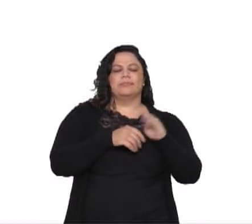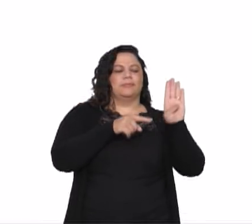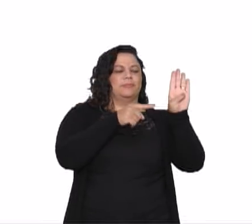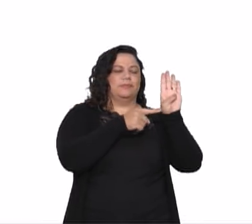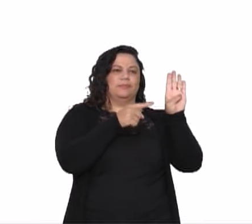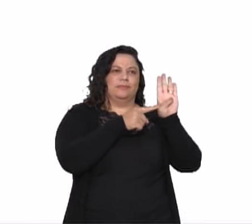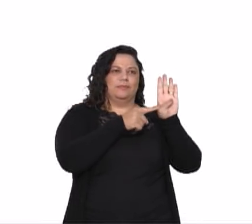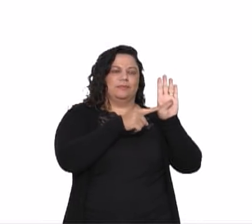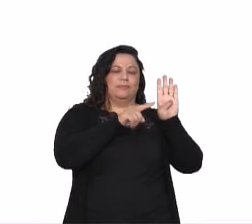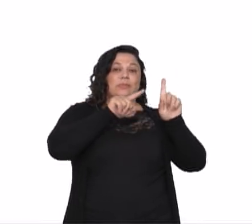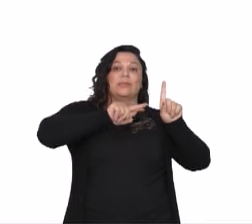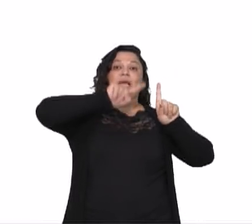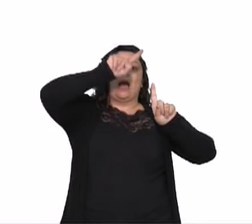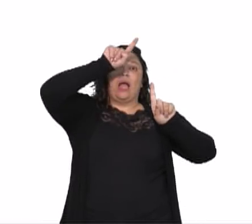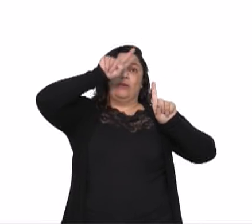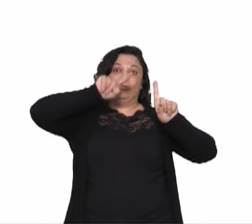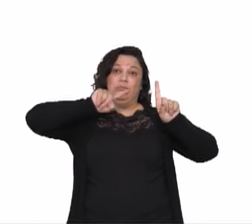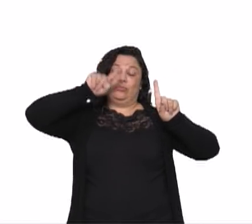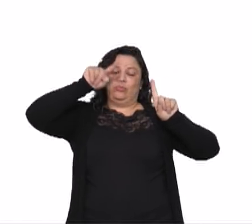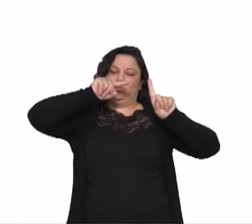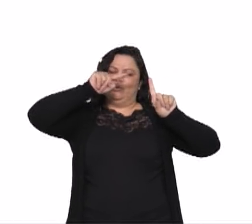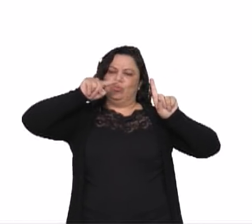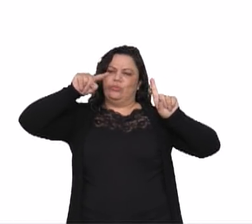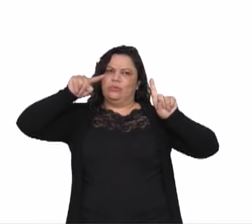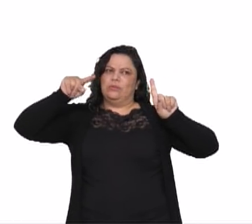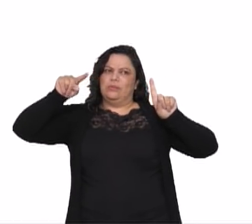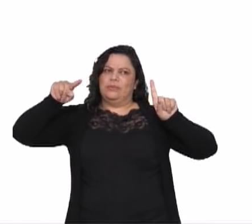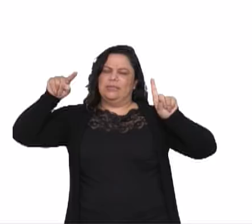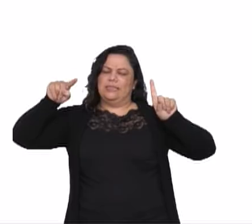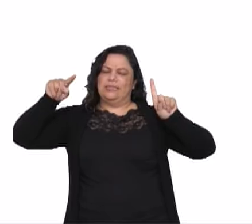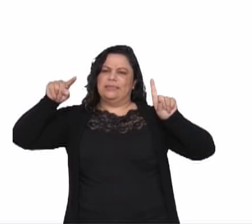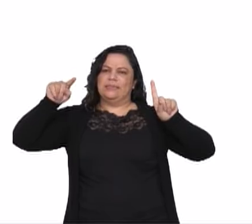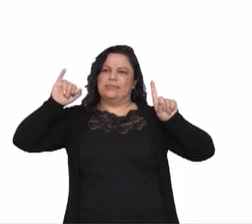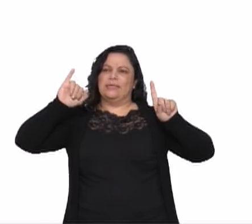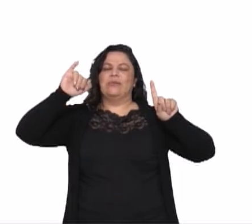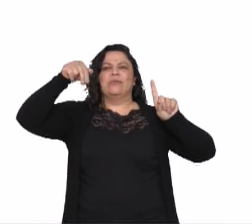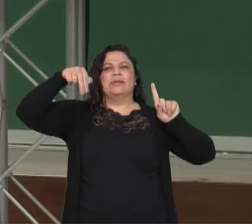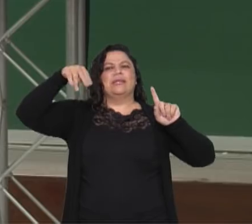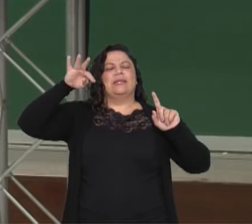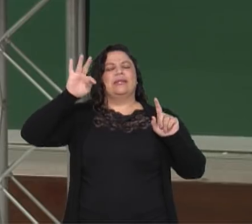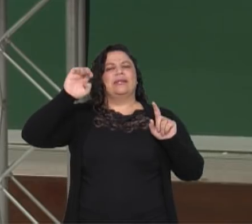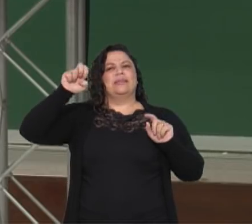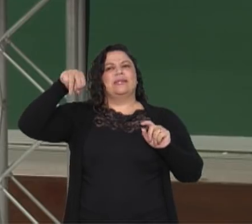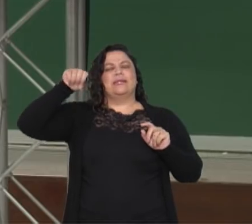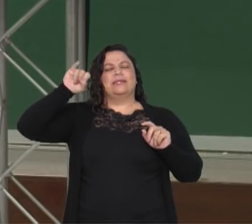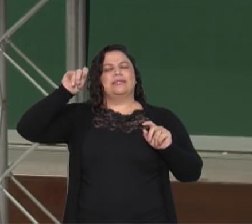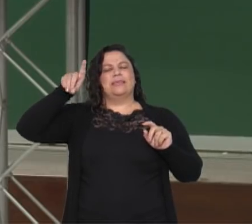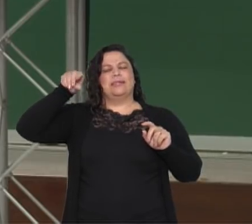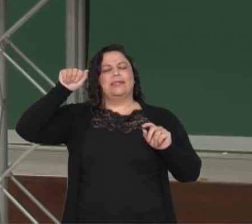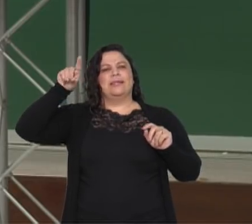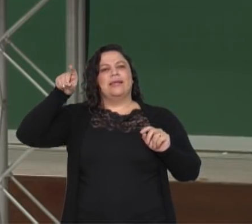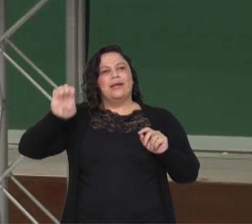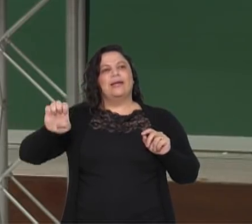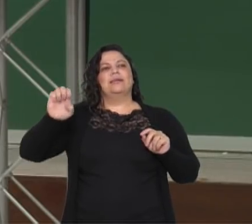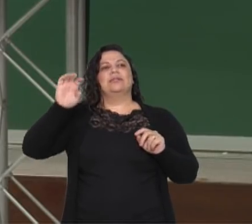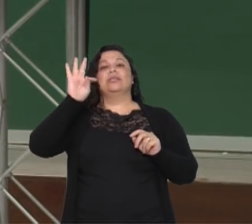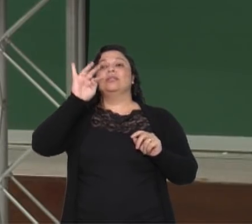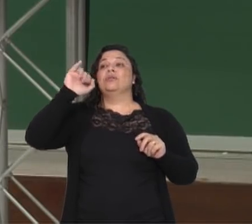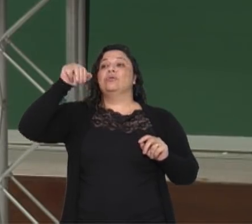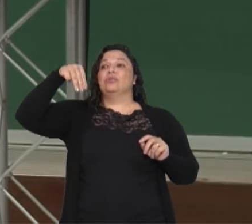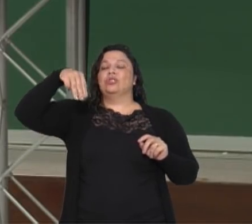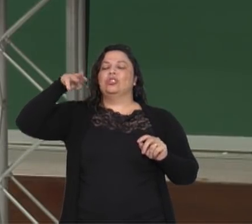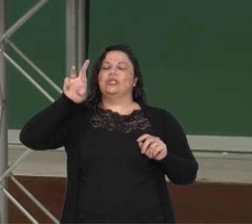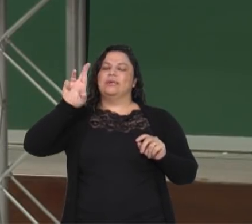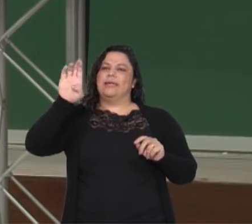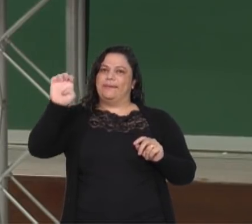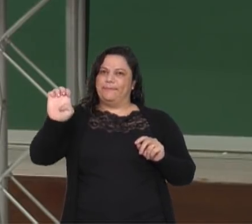B, altura, duração, intensidade e timbre, que foram as 4 propriedades do som que a gente trabalhou ao longo da aula. Vamos agora para